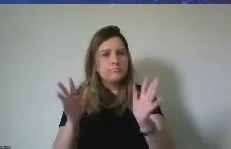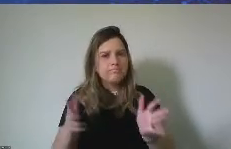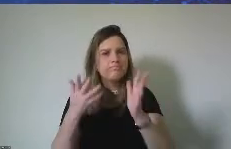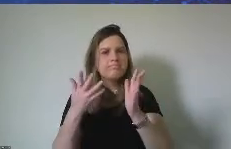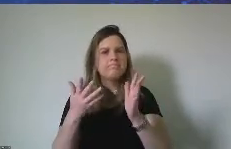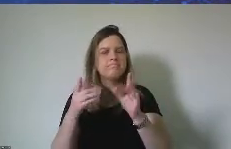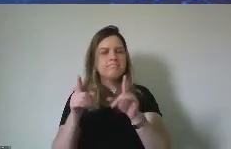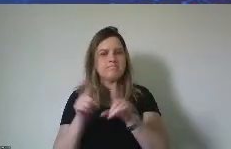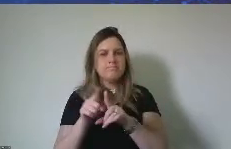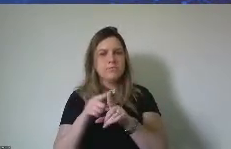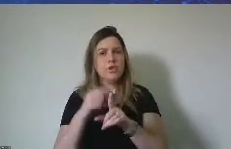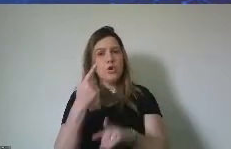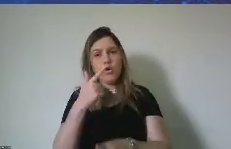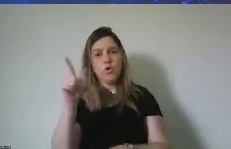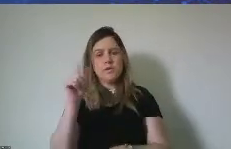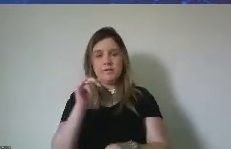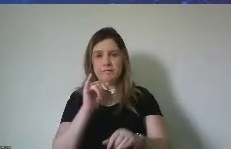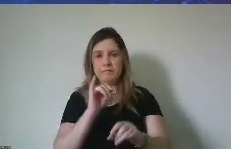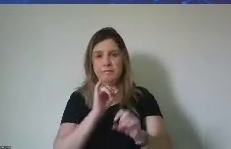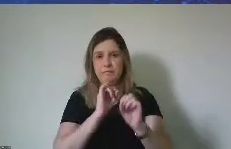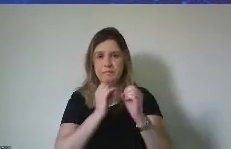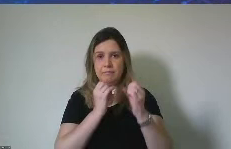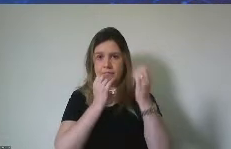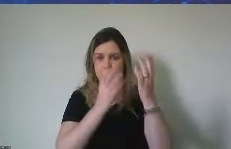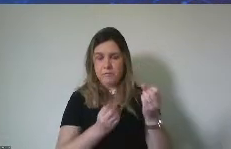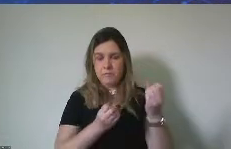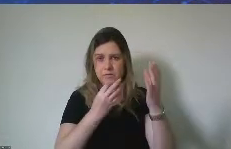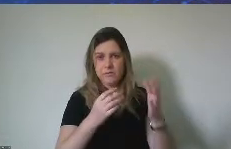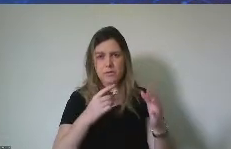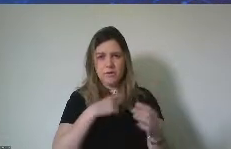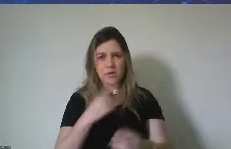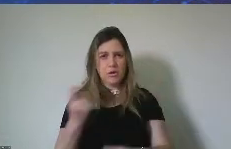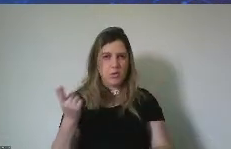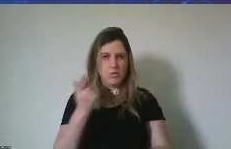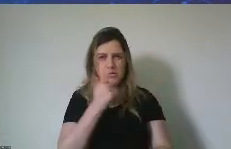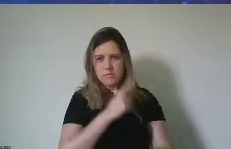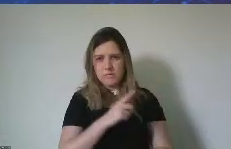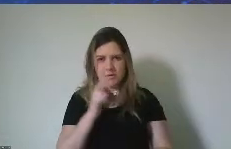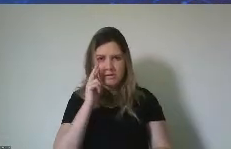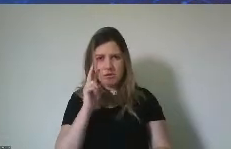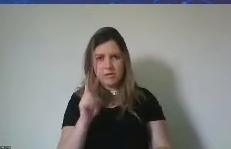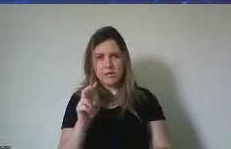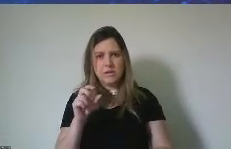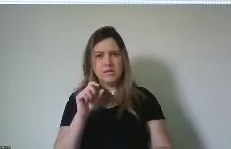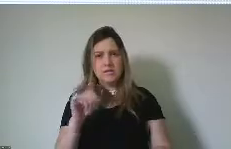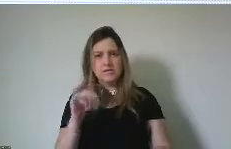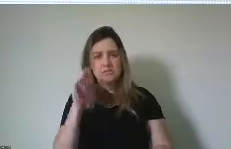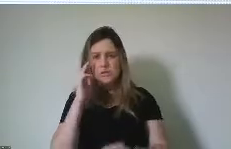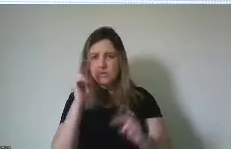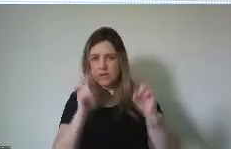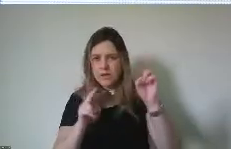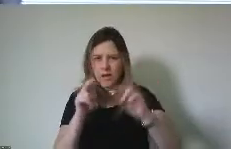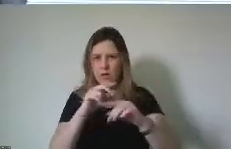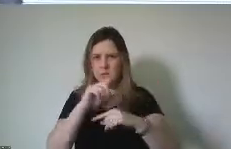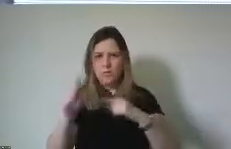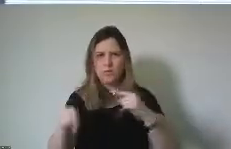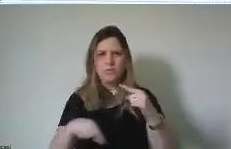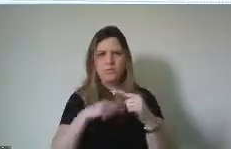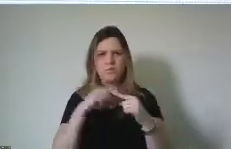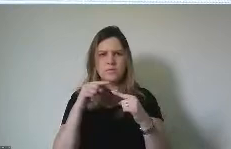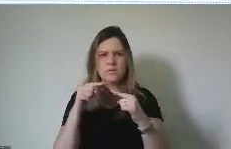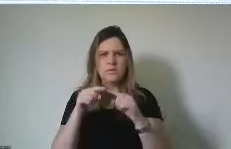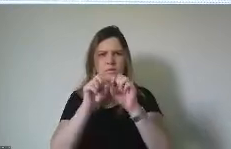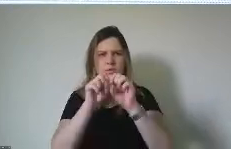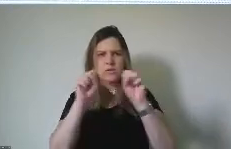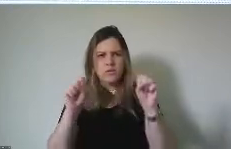queria trazer uma informação para todos vocês que é muito interessante Às vezes a gente não percebe Mas se vocês olharem na estatística por exemplo do sistema do operador